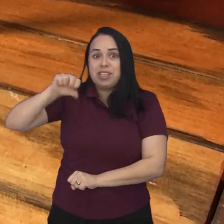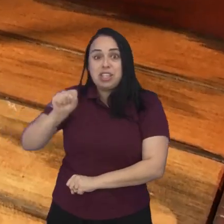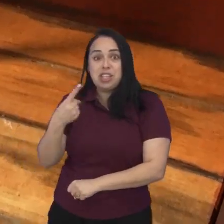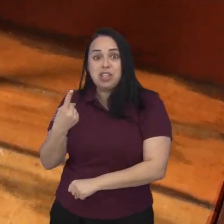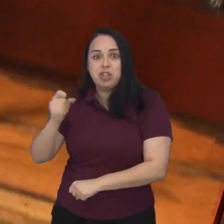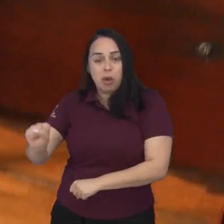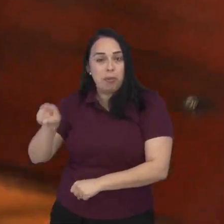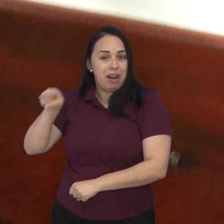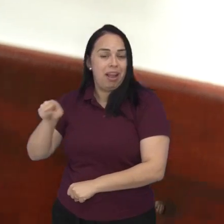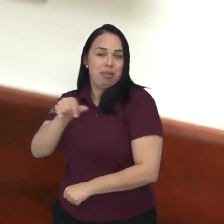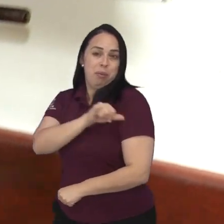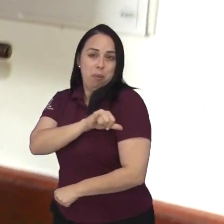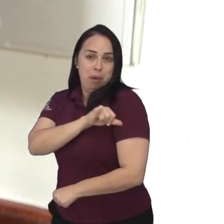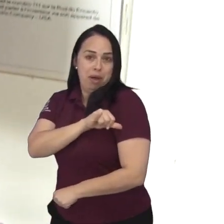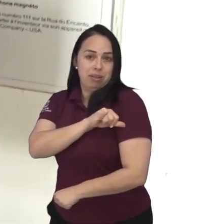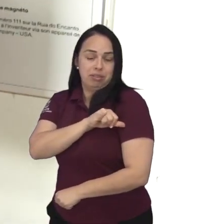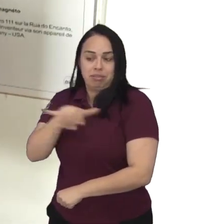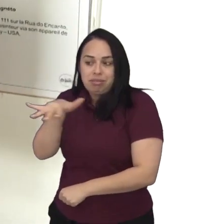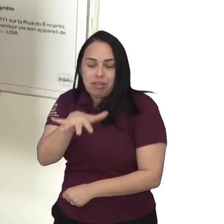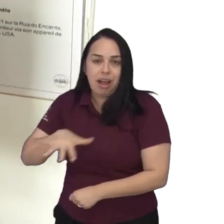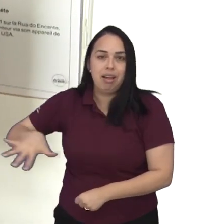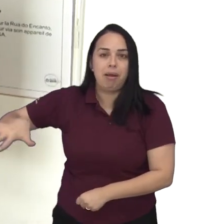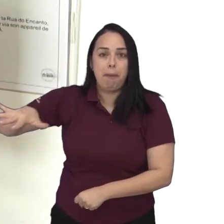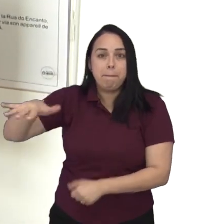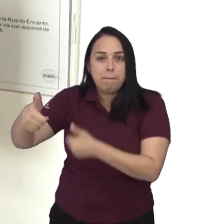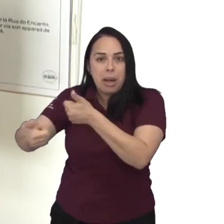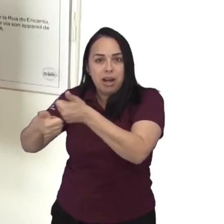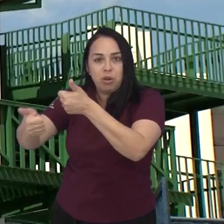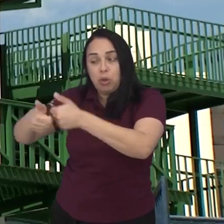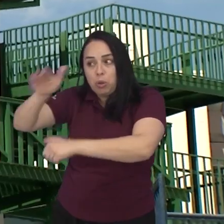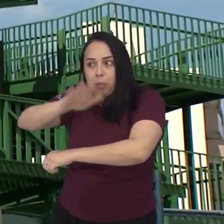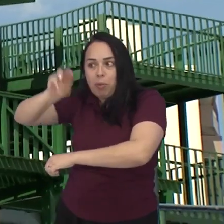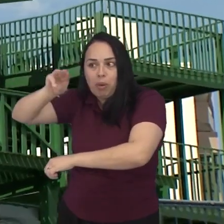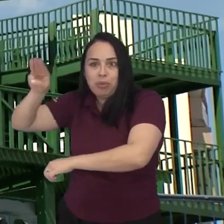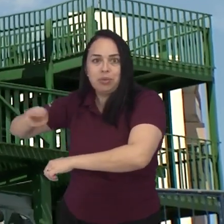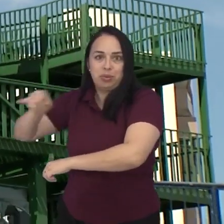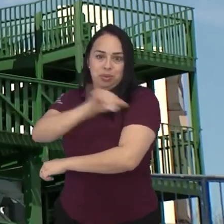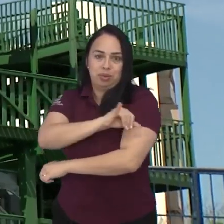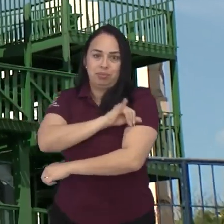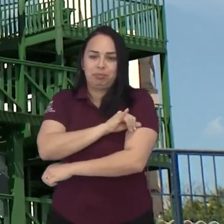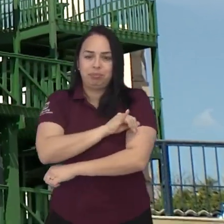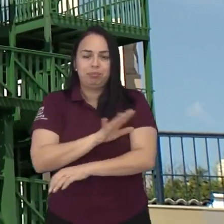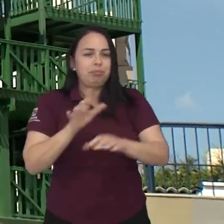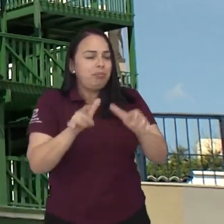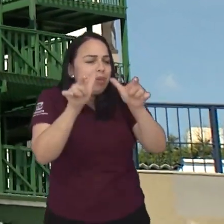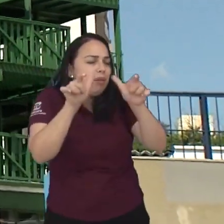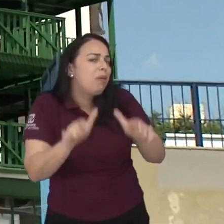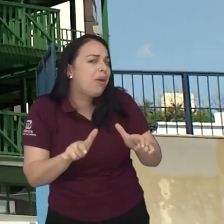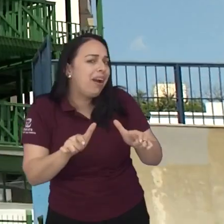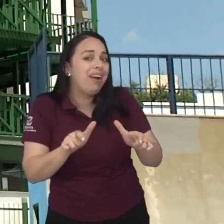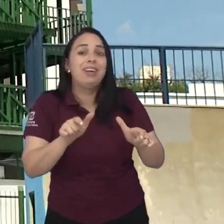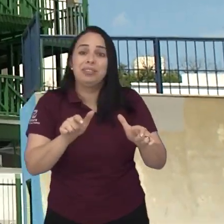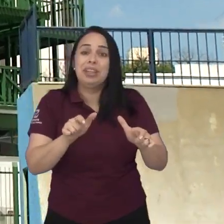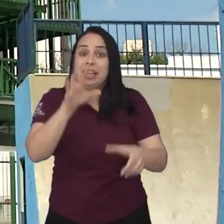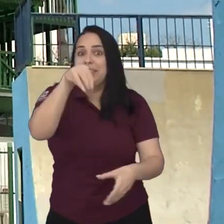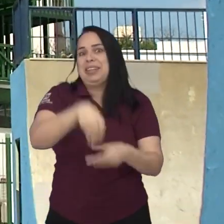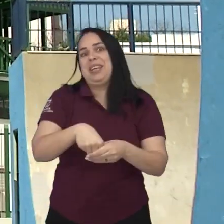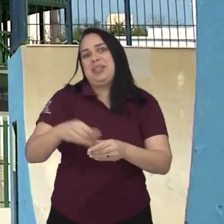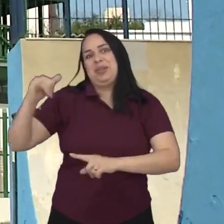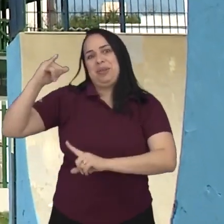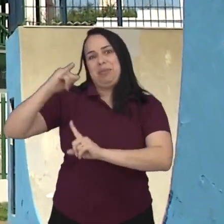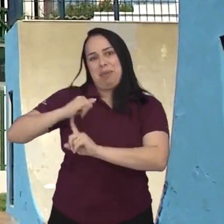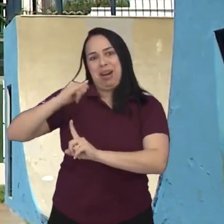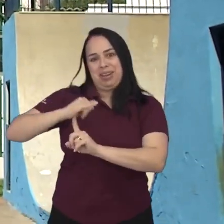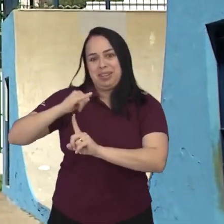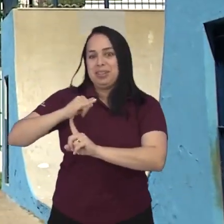por Santos Dumont em Petrópolis, região serrana do Rio de Janeiro. O chalé não poderia estar em outro lugar a não ser